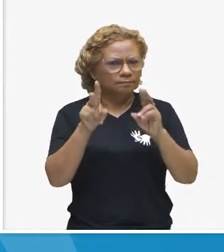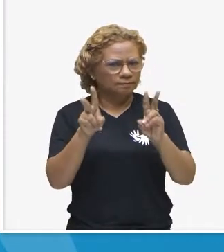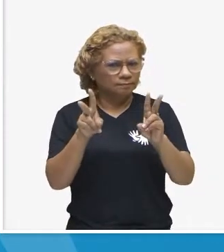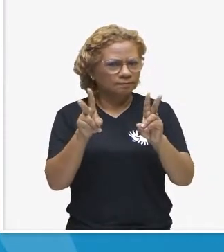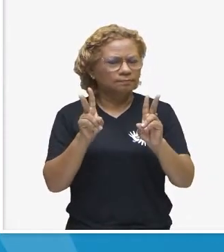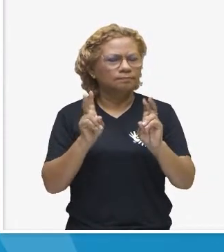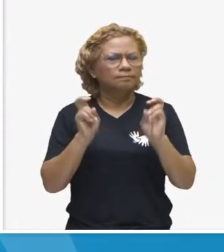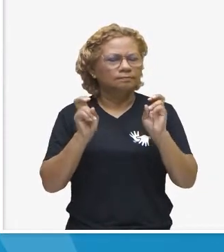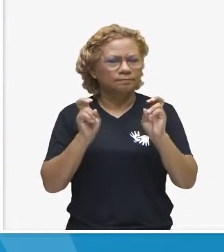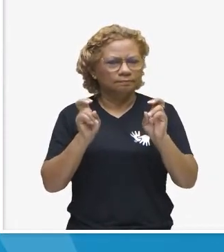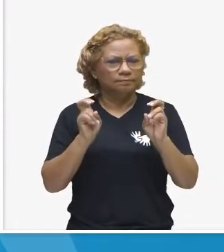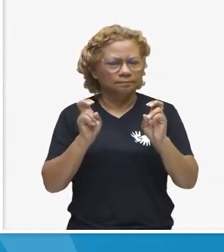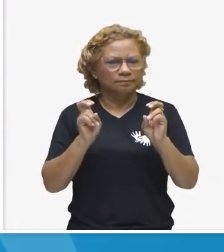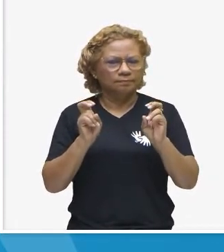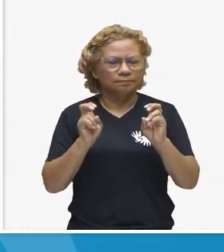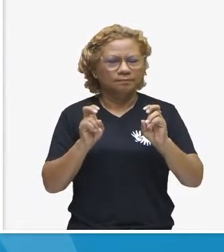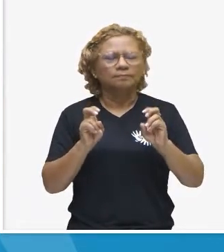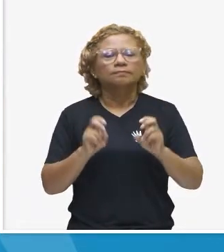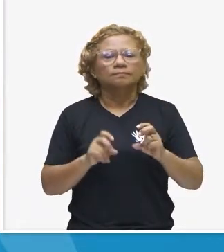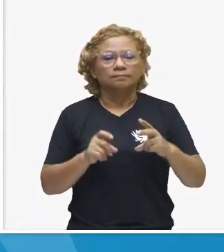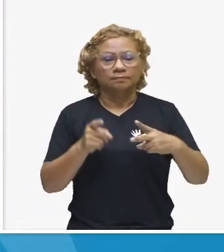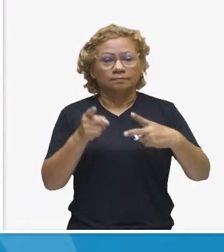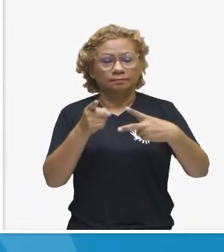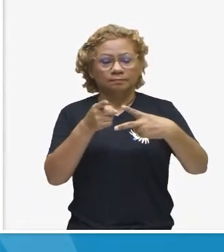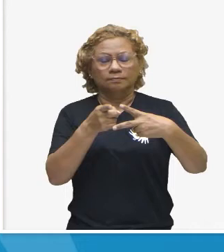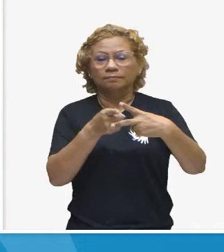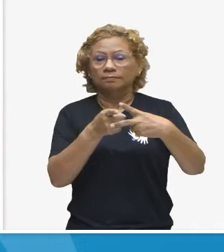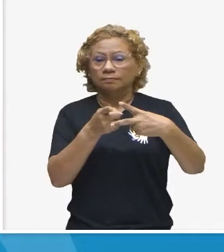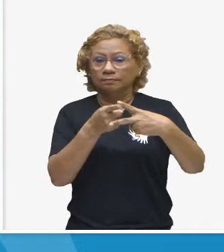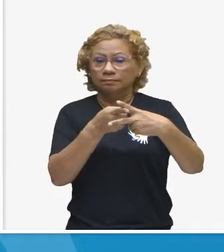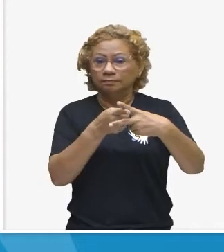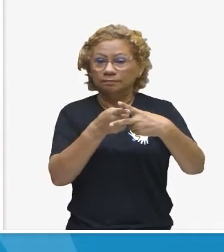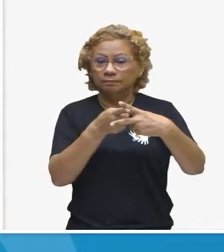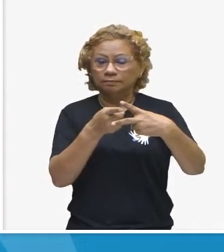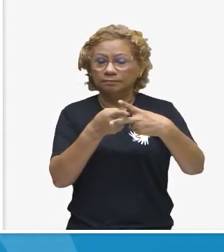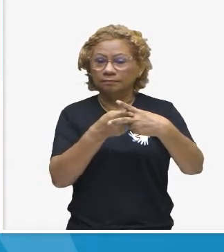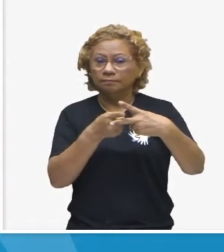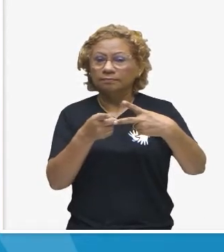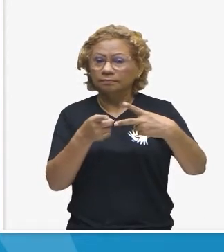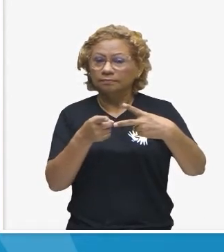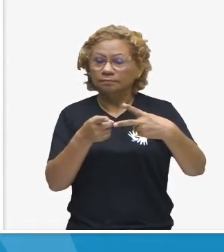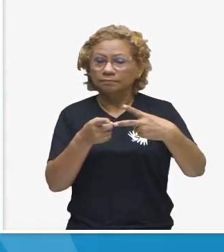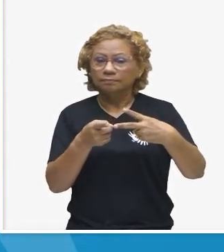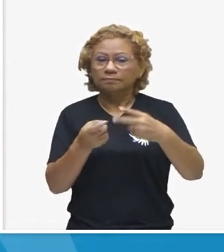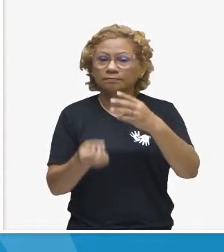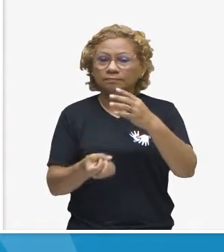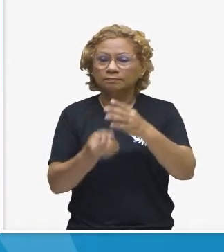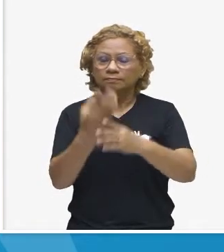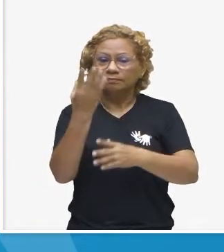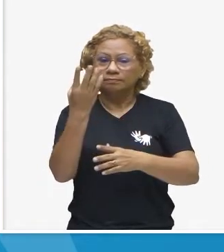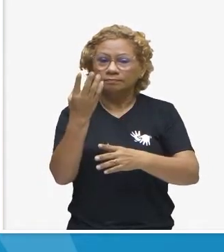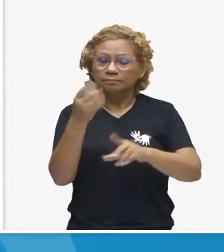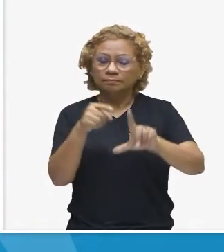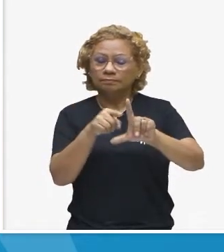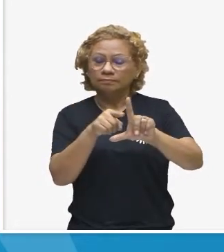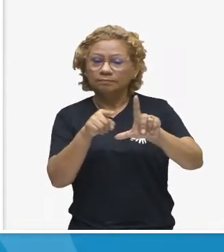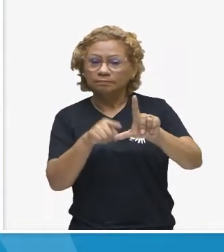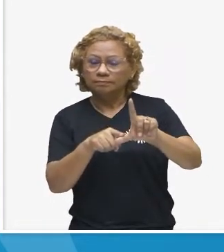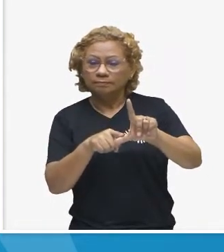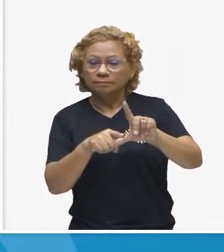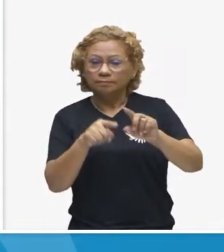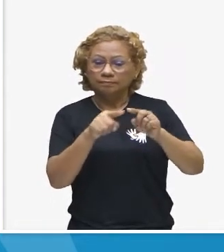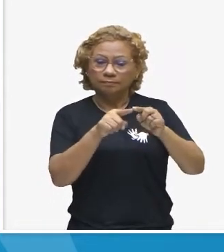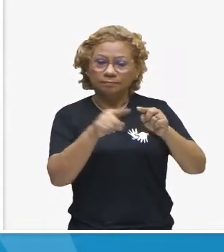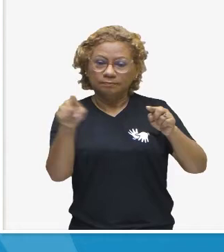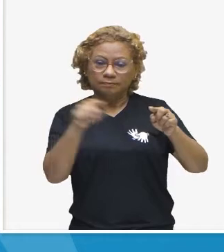dos ângulos formados quando uma reta transversal corta retas paralelas. Então, vamos